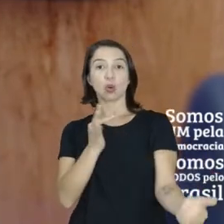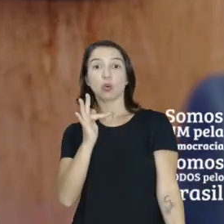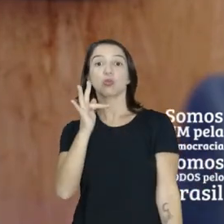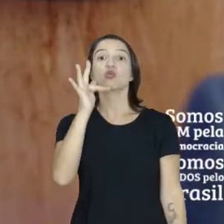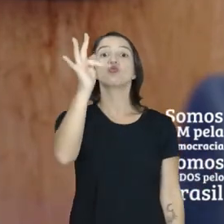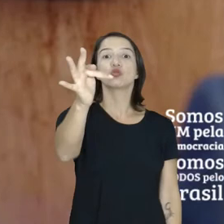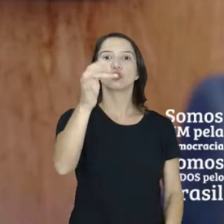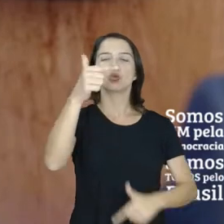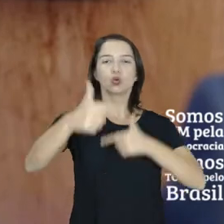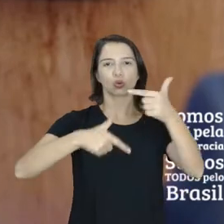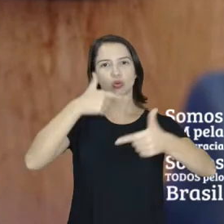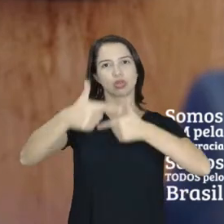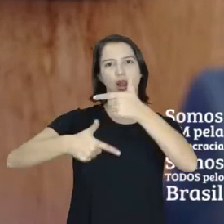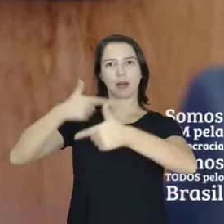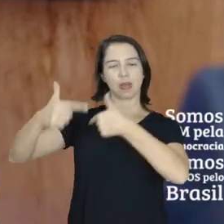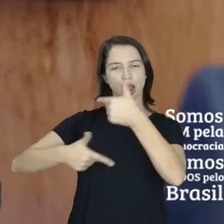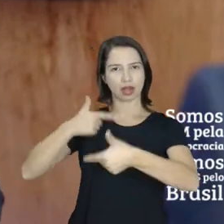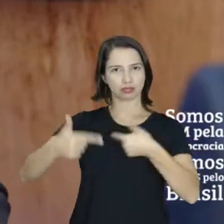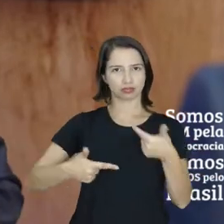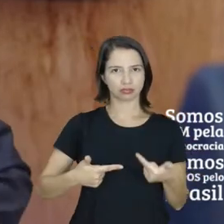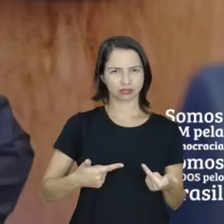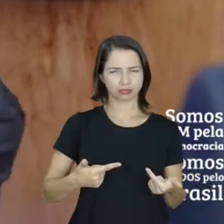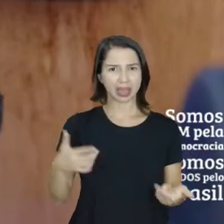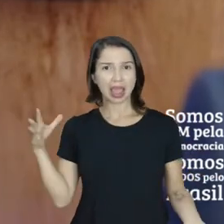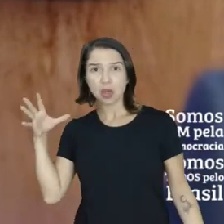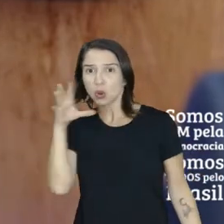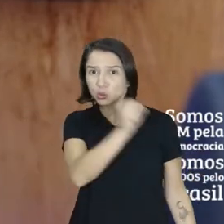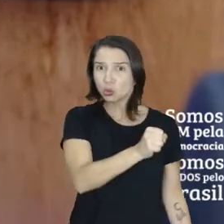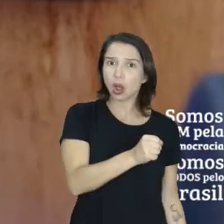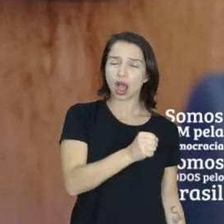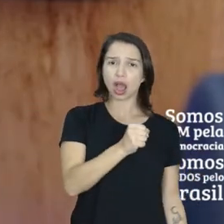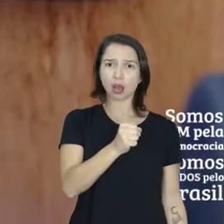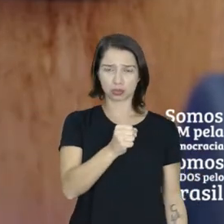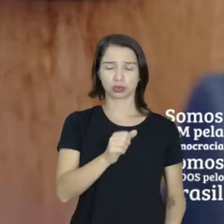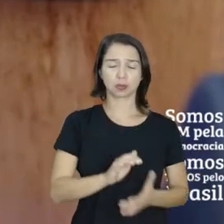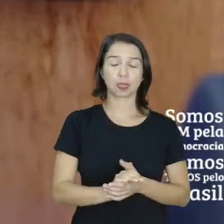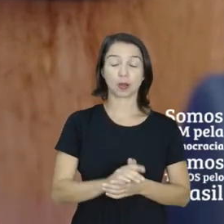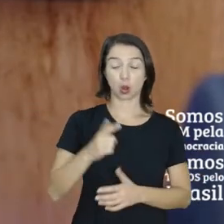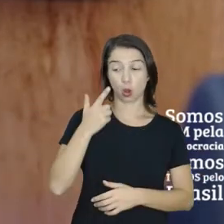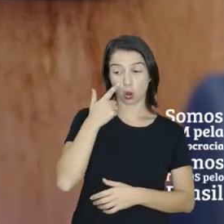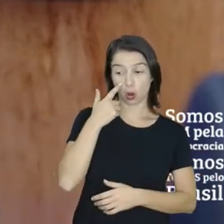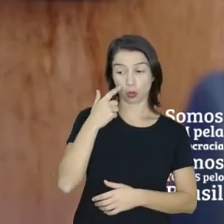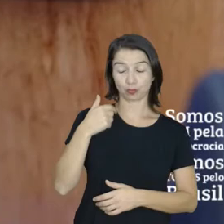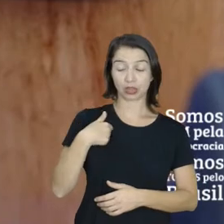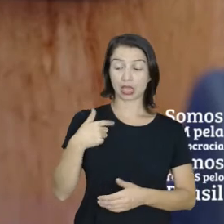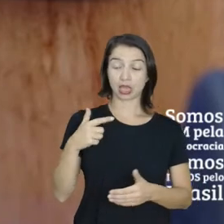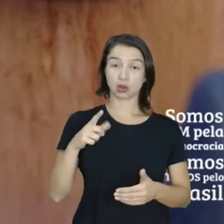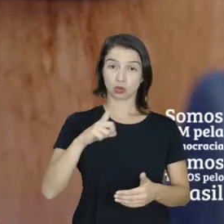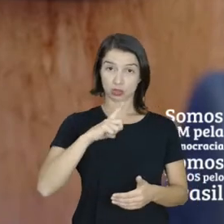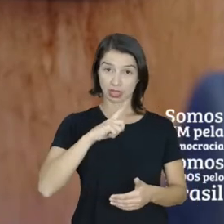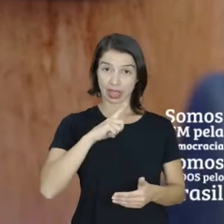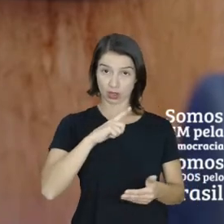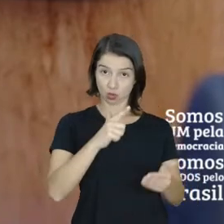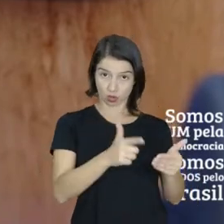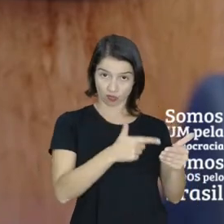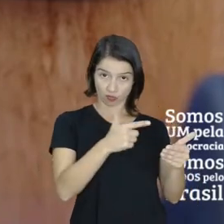Eu tenho aquela folhinha do Sagrado Coração de Jesus. Então, todo dia tem o dia do...